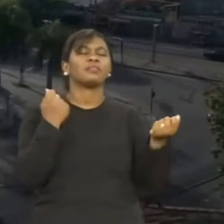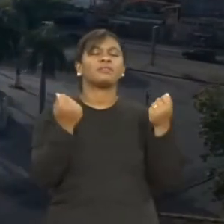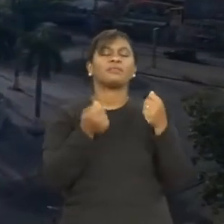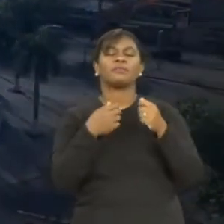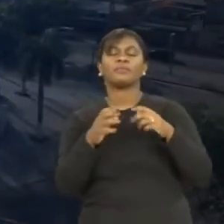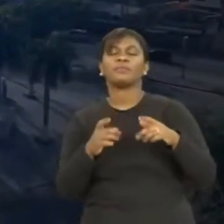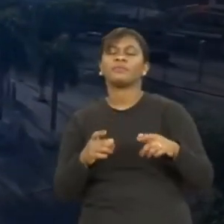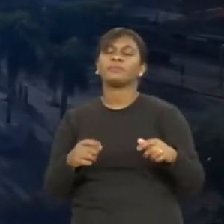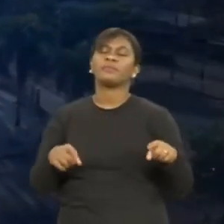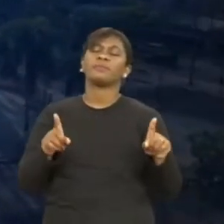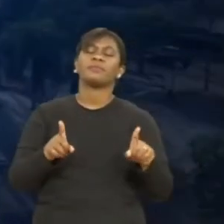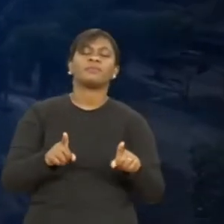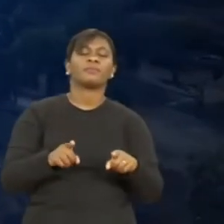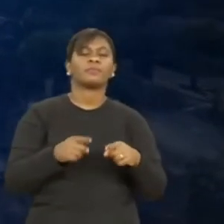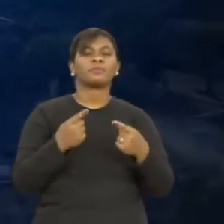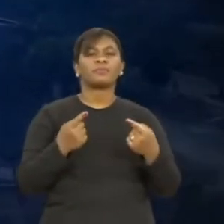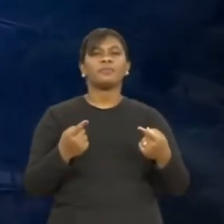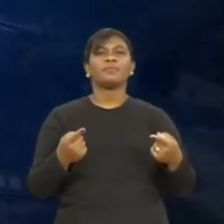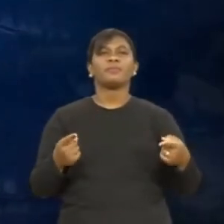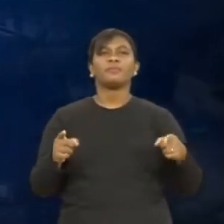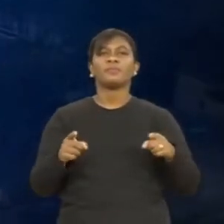que estás